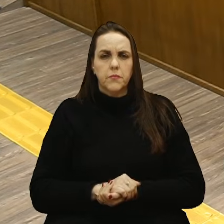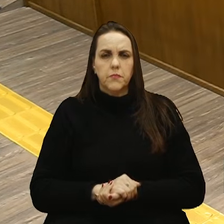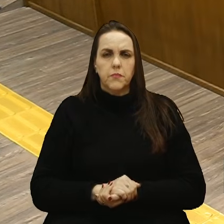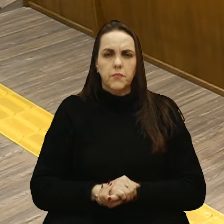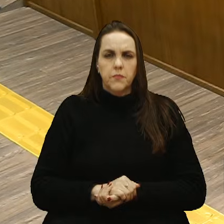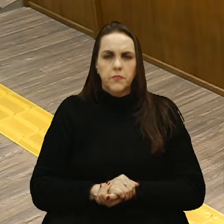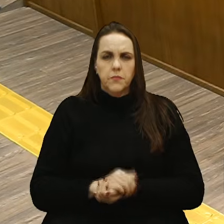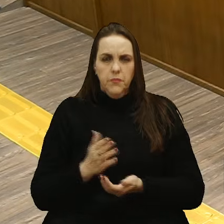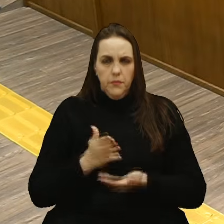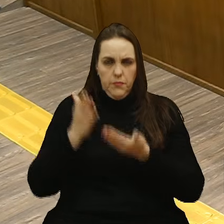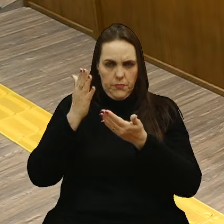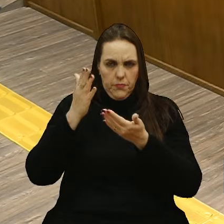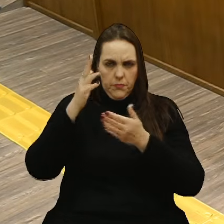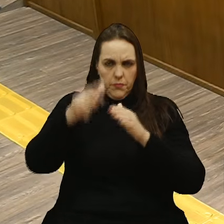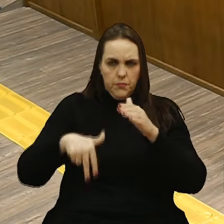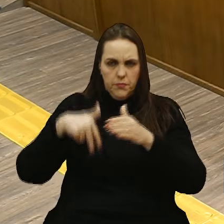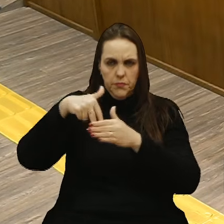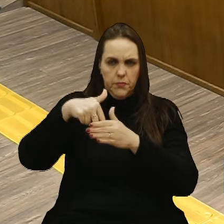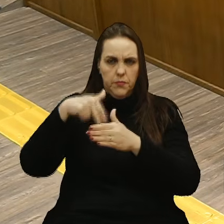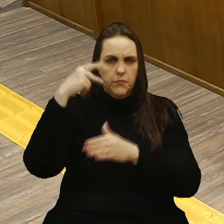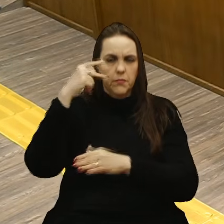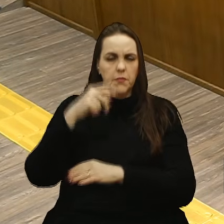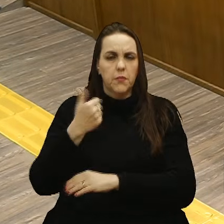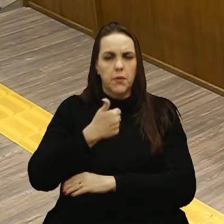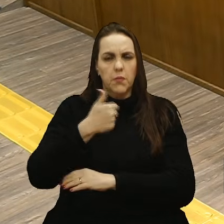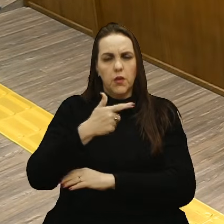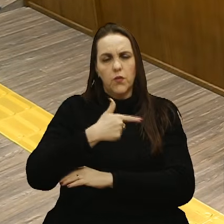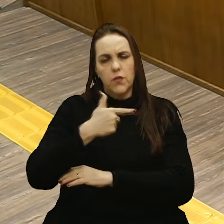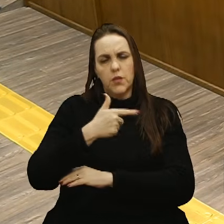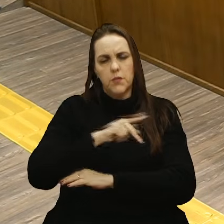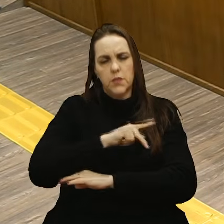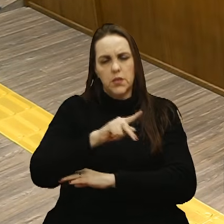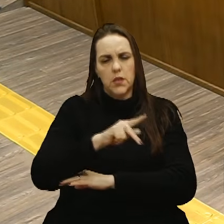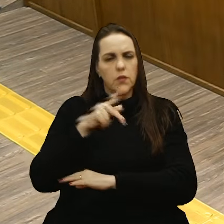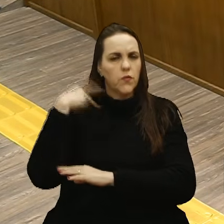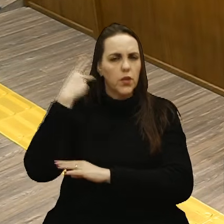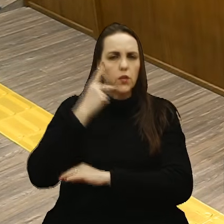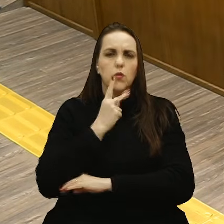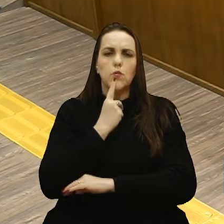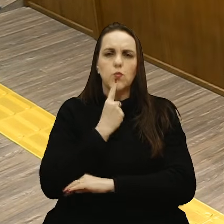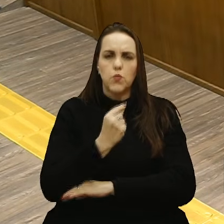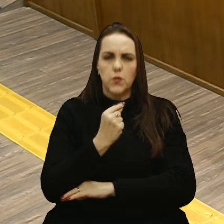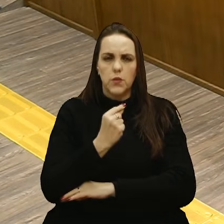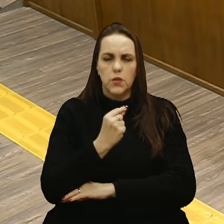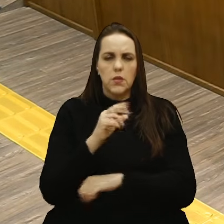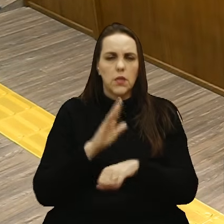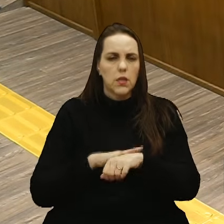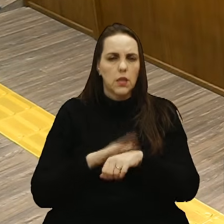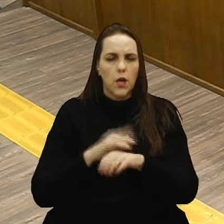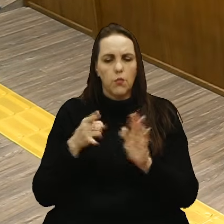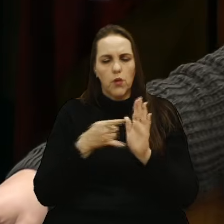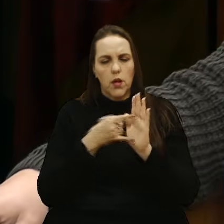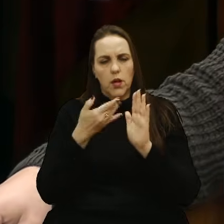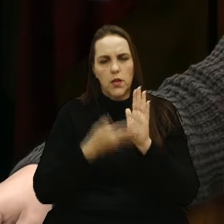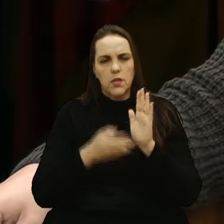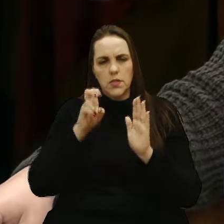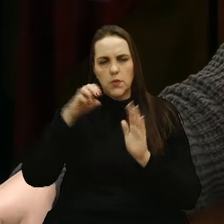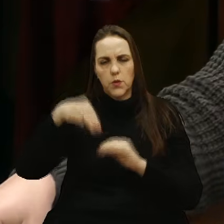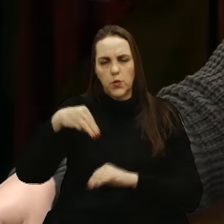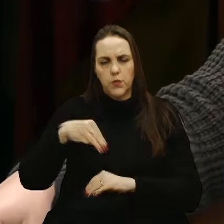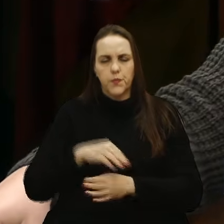Com a palavra da tribuna, nosso primeiro vice-presidente, vereador João Ex, pelo tempo regimental de 5